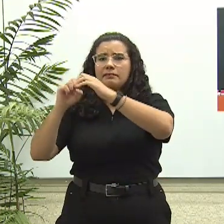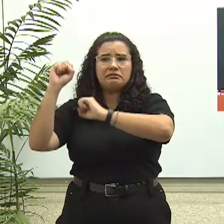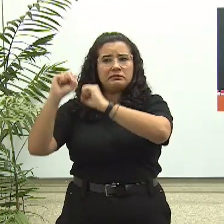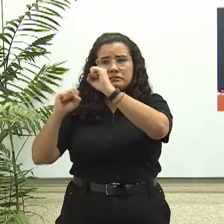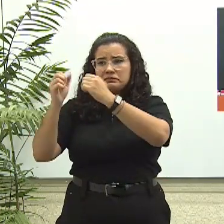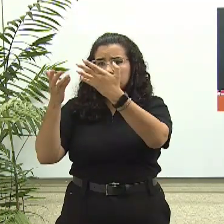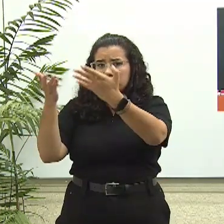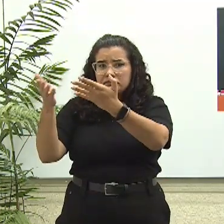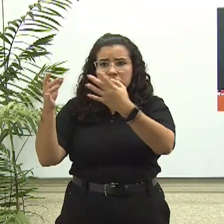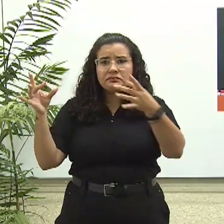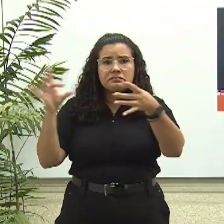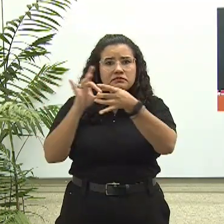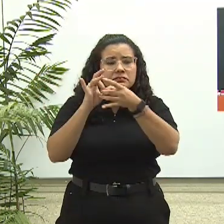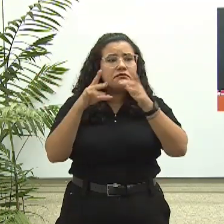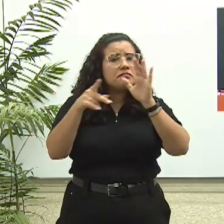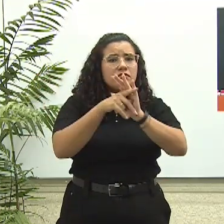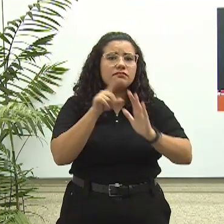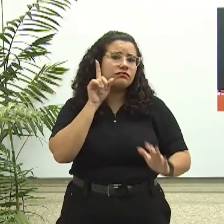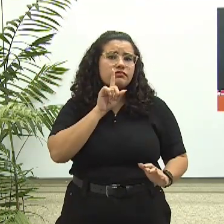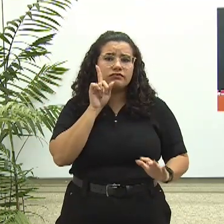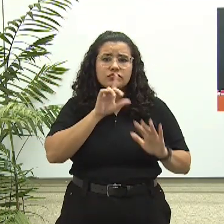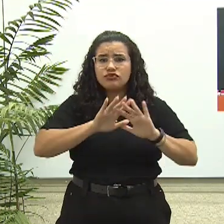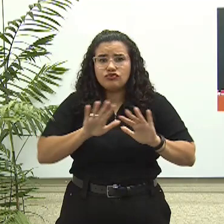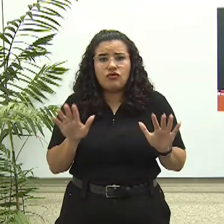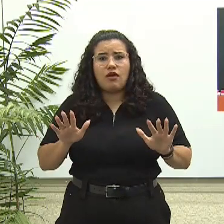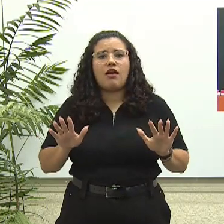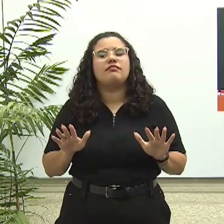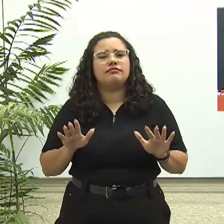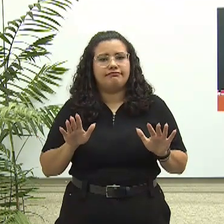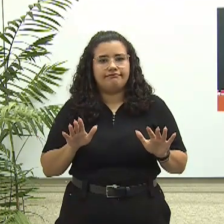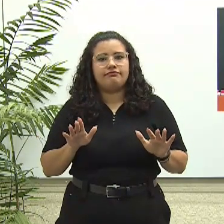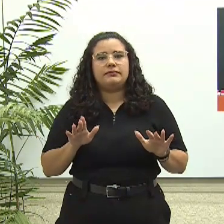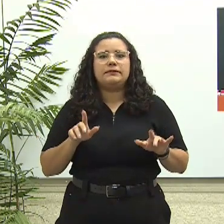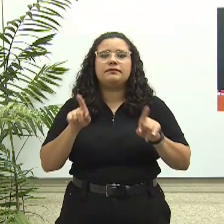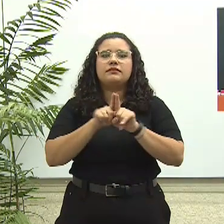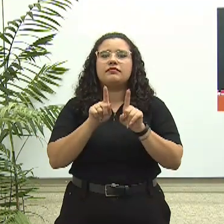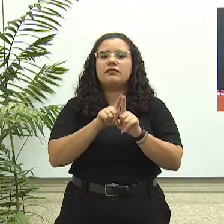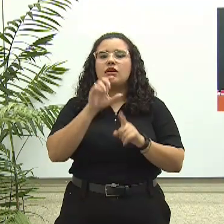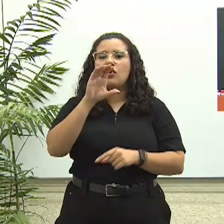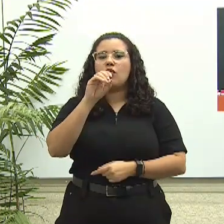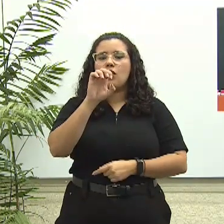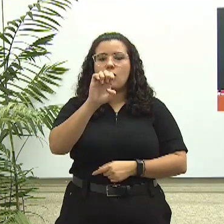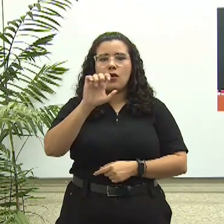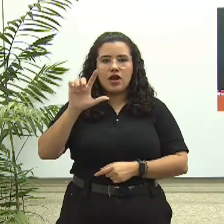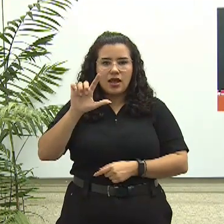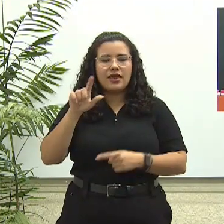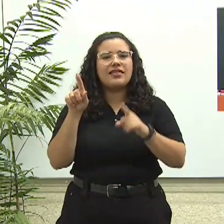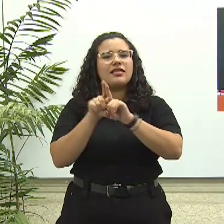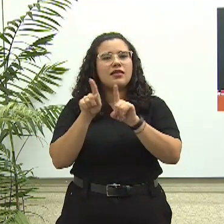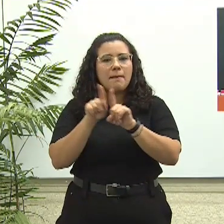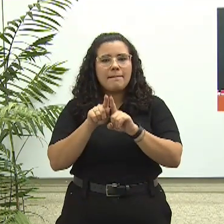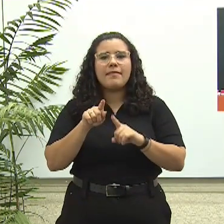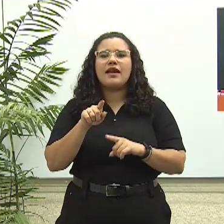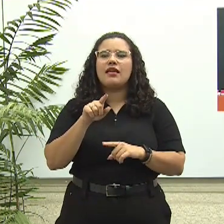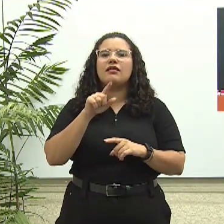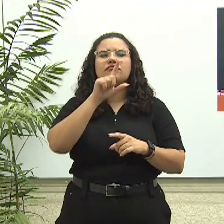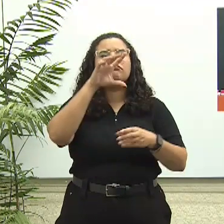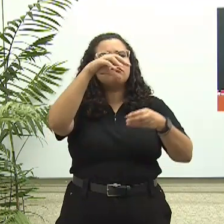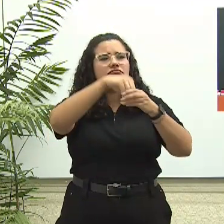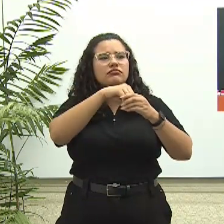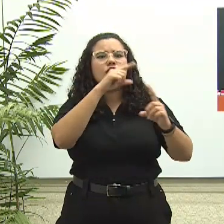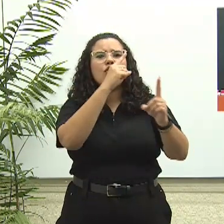complexo Industrial Militar dos Estados Unidos o Cohen e o schmit se encontraram em Bagdad destruída em